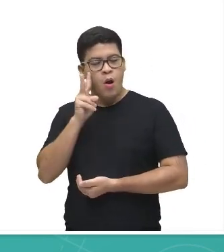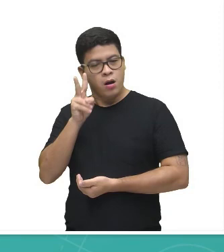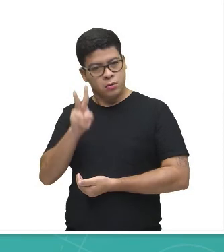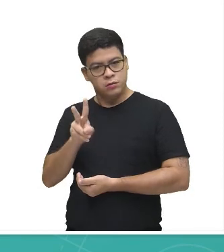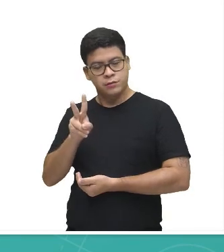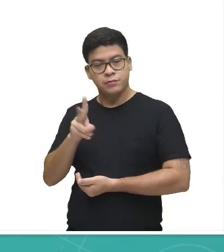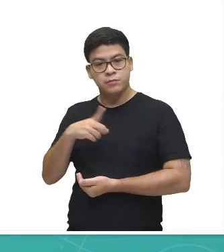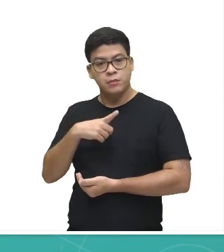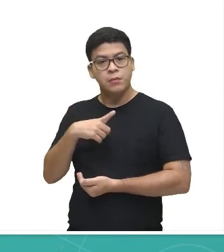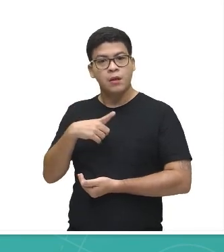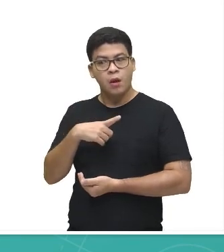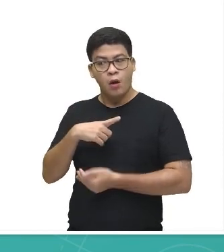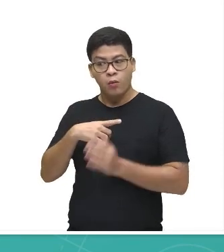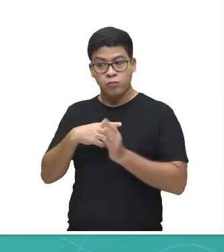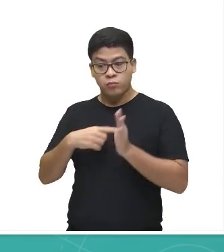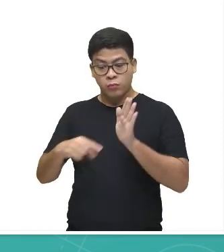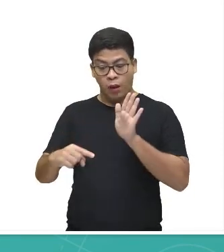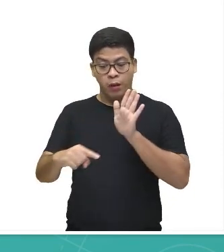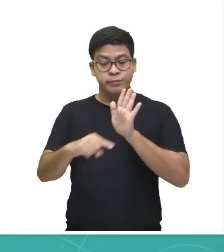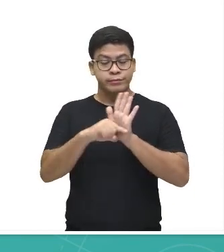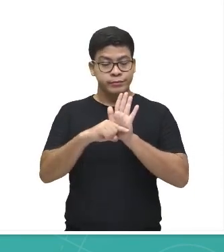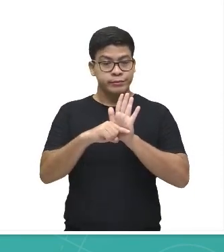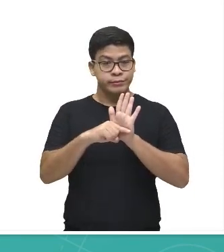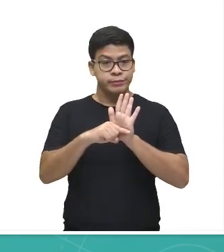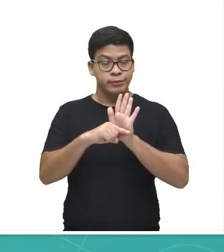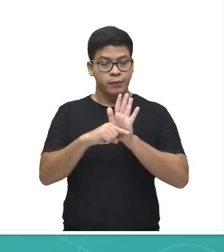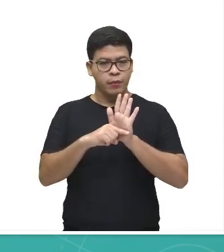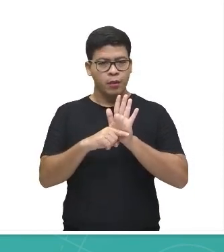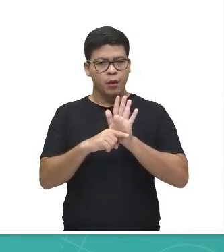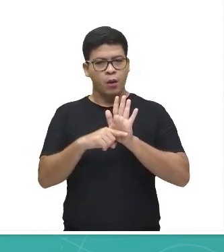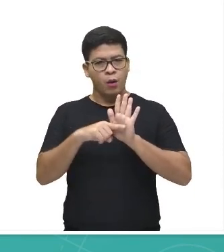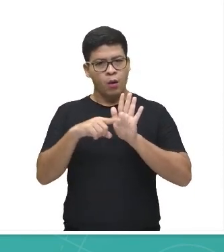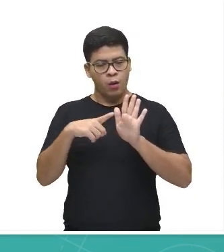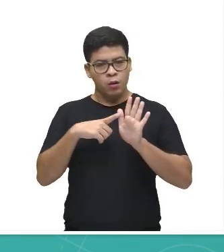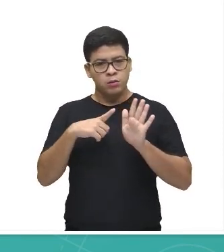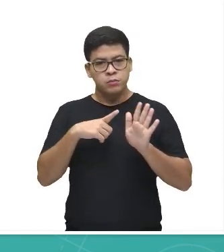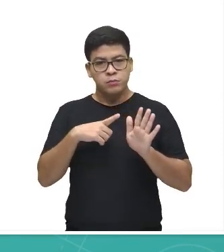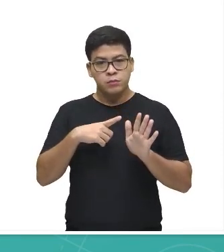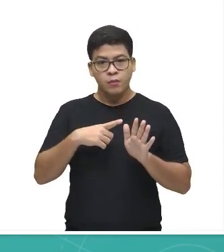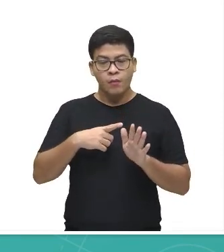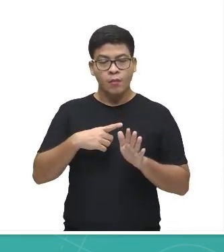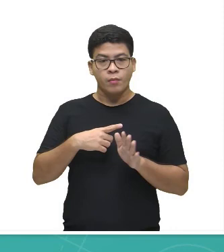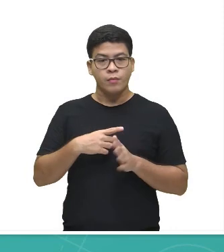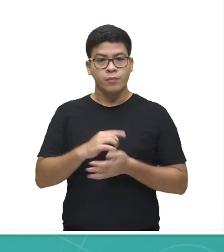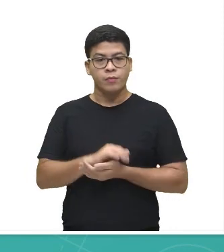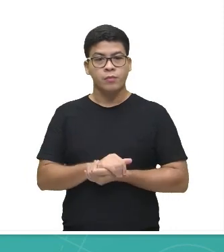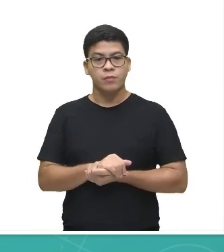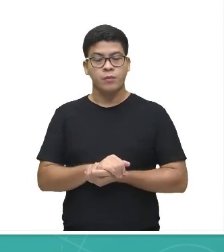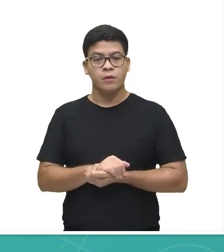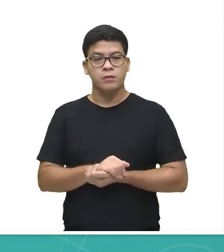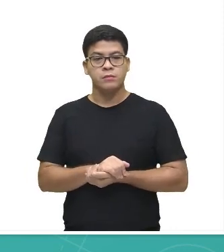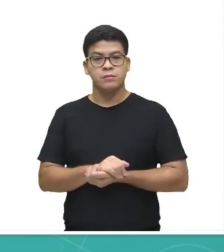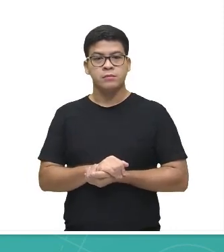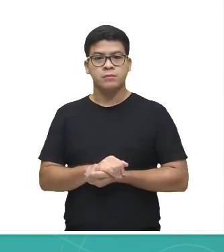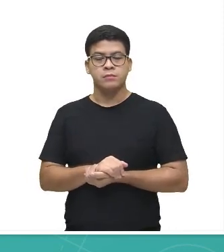uma operação de subtração, né? Porque eu tenho que tirar 98 de quanto? De